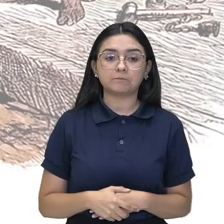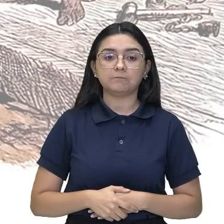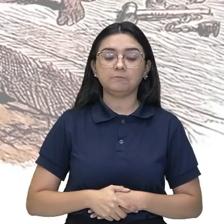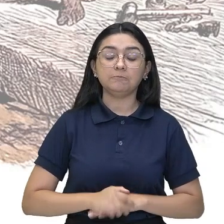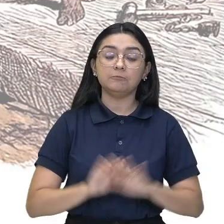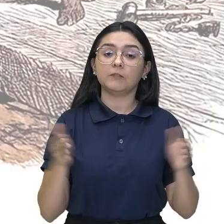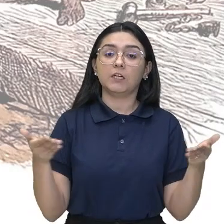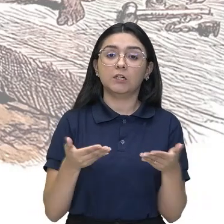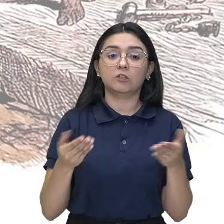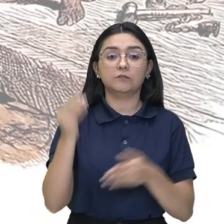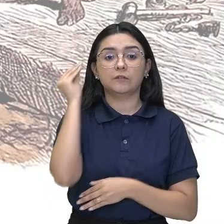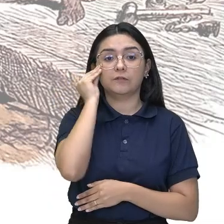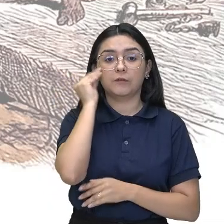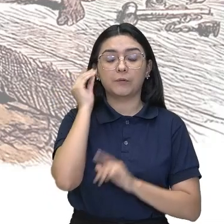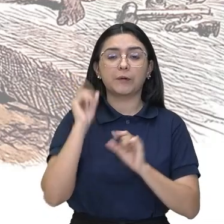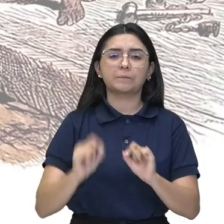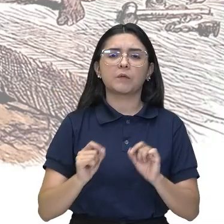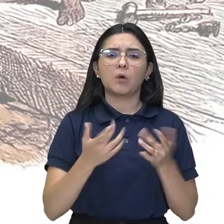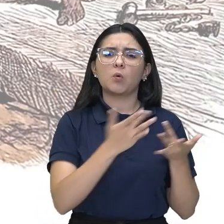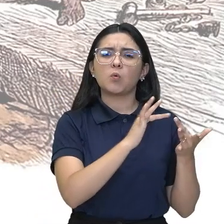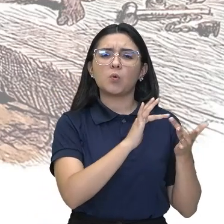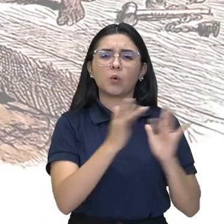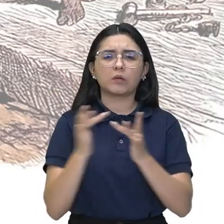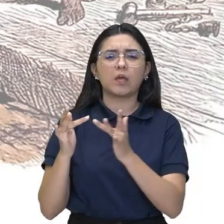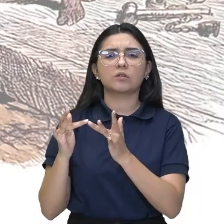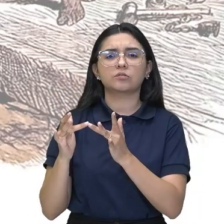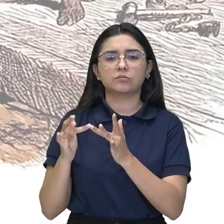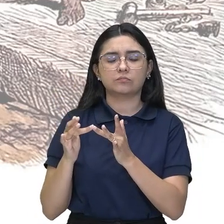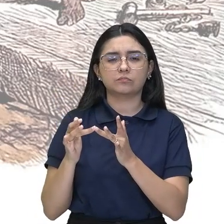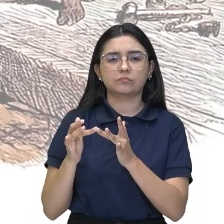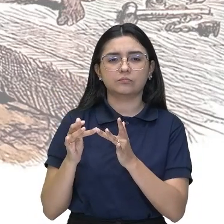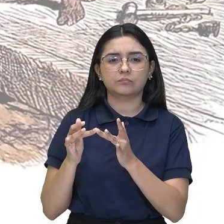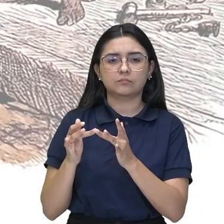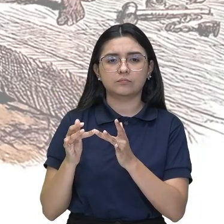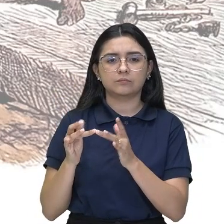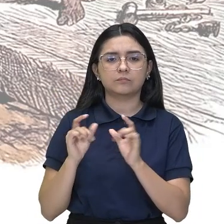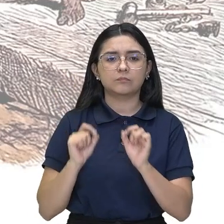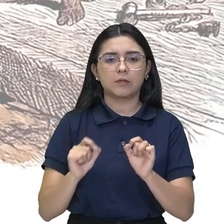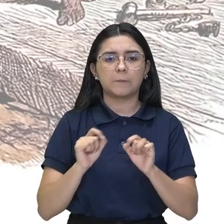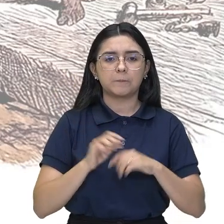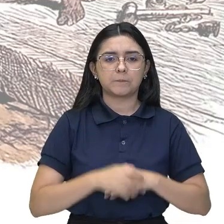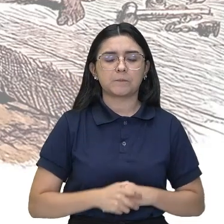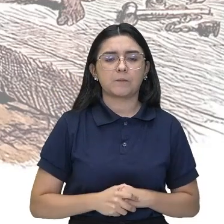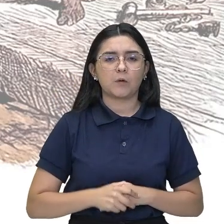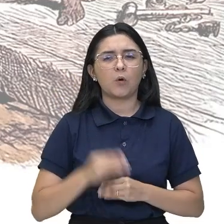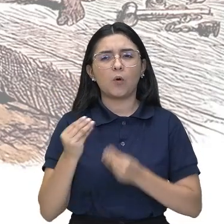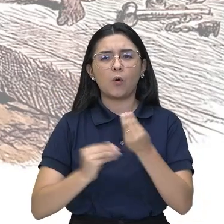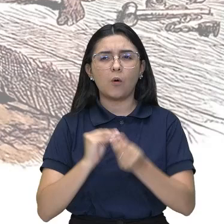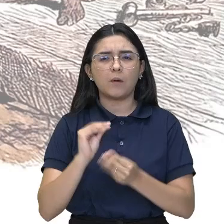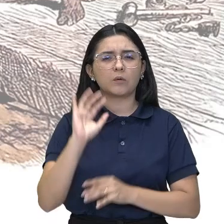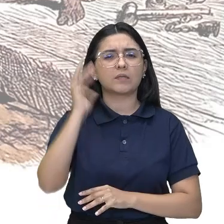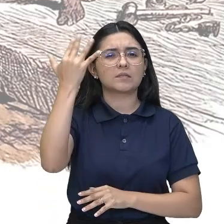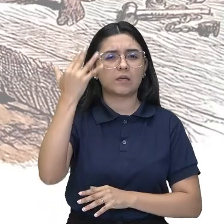agora nós vamos ver o contexto, né, o contexto da abolição, como é que se